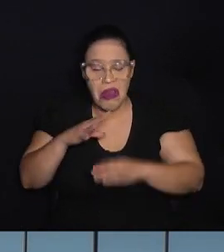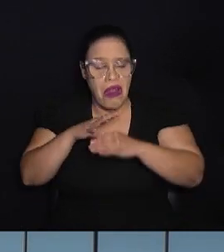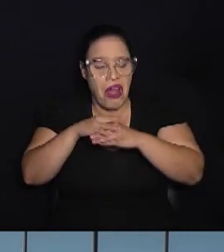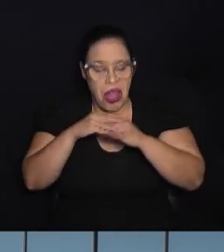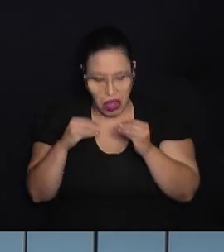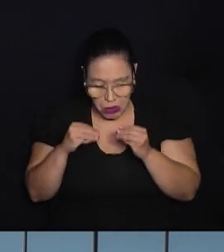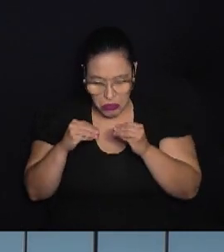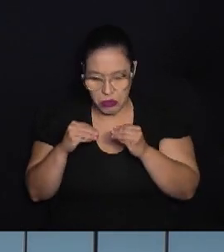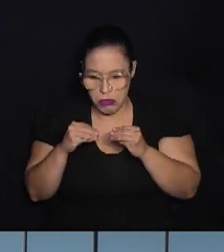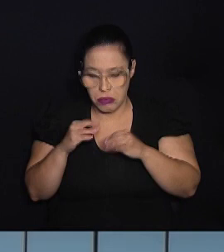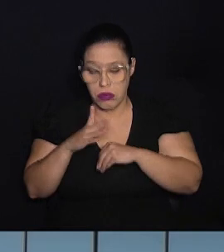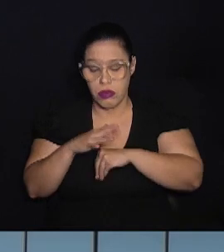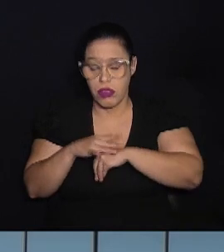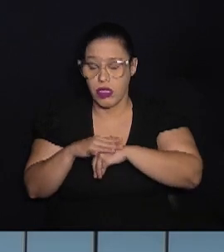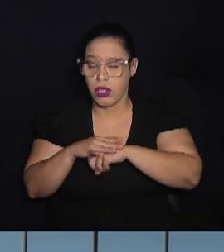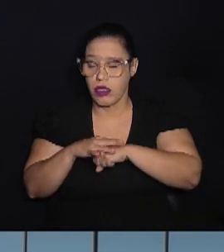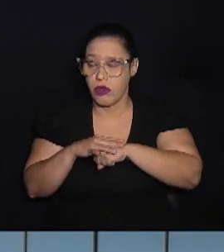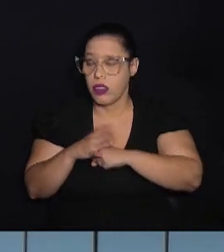curar mesmo dessa doença?